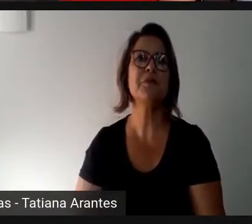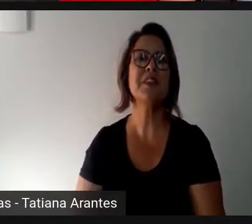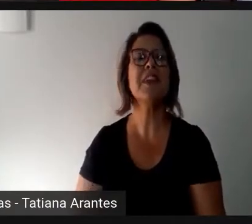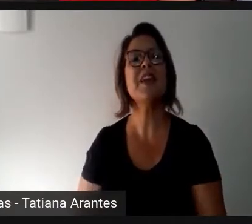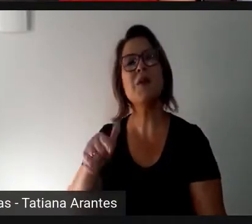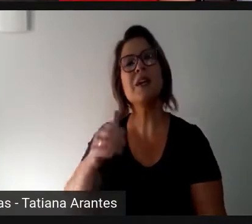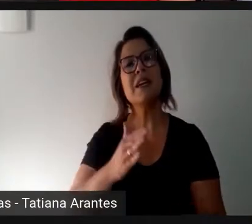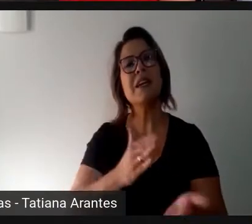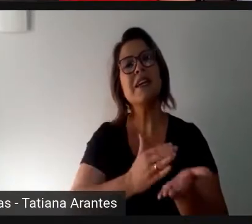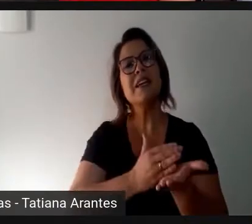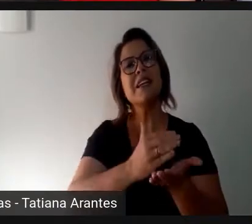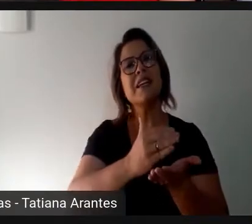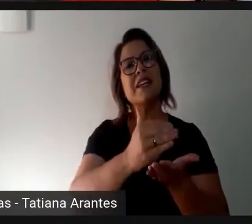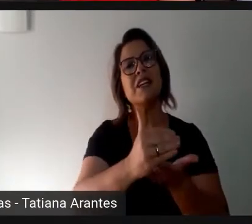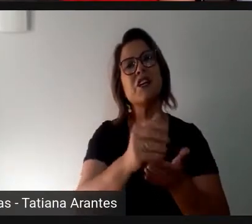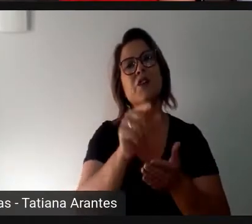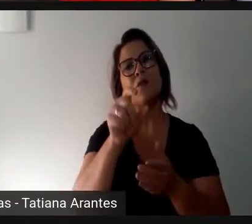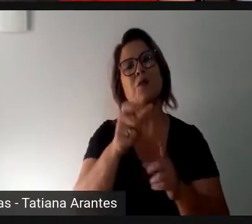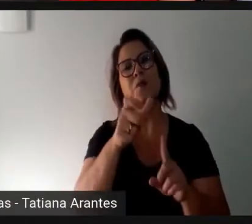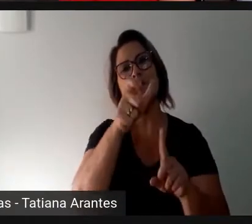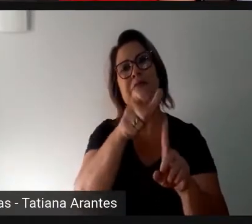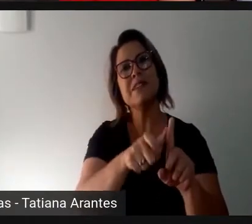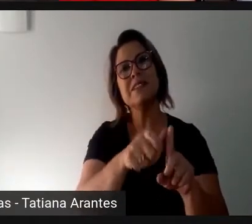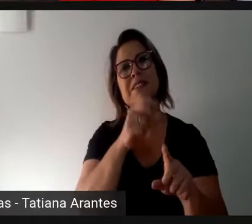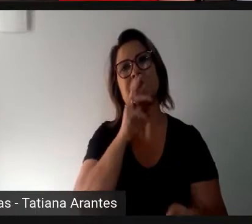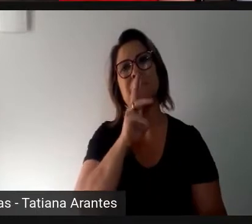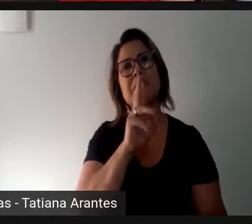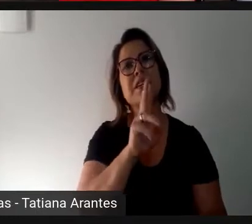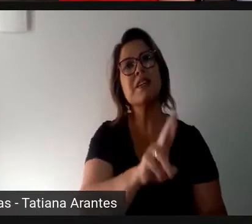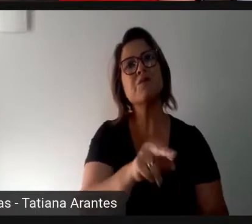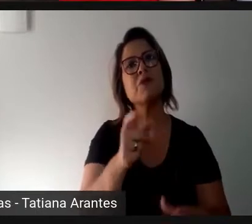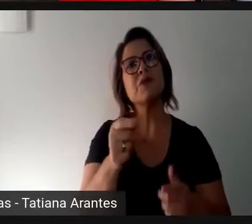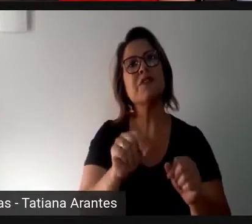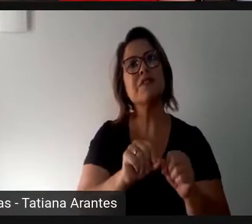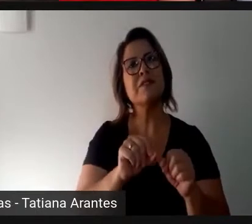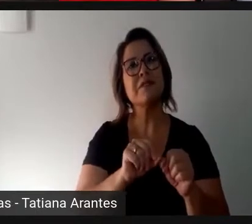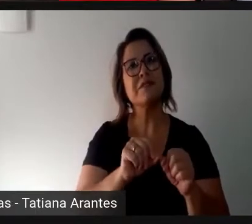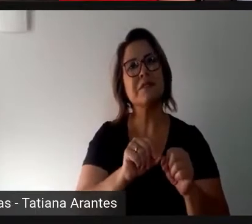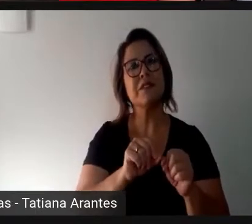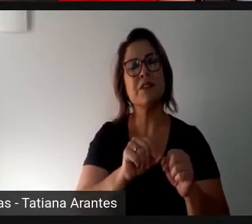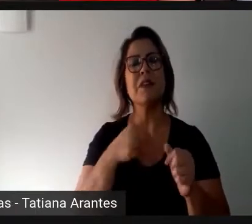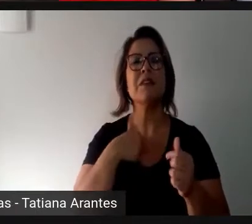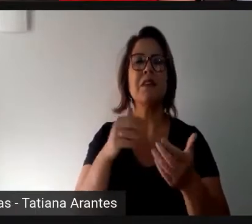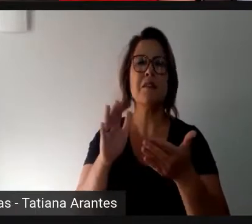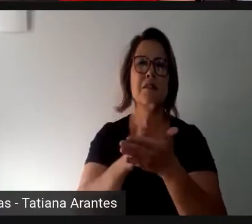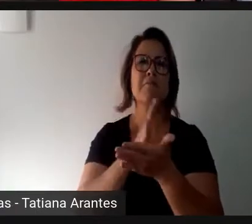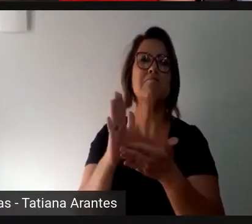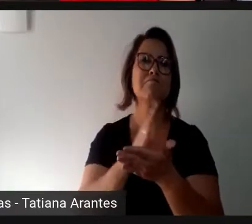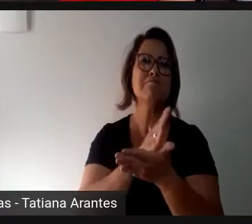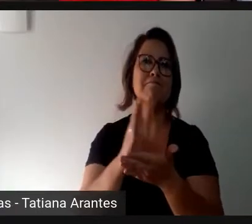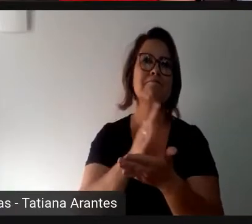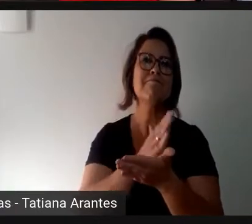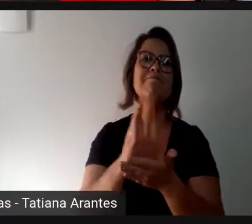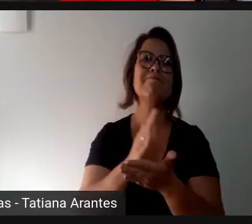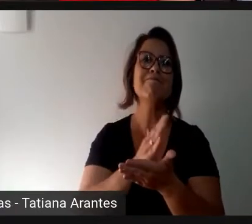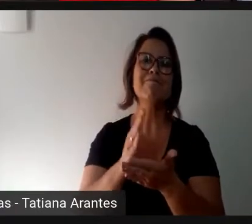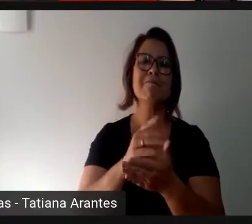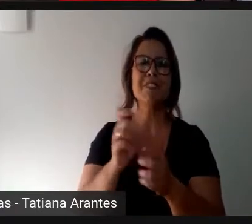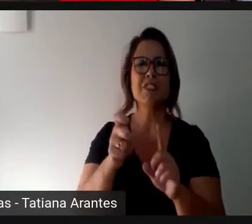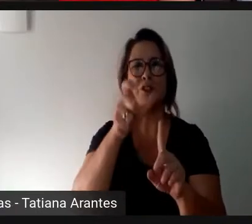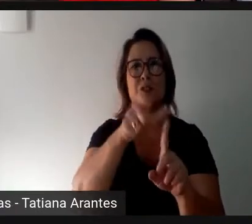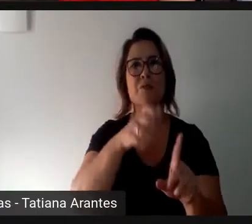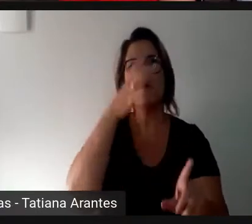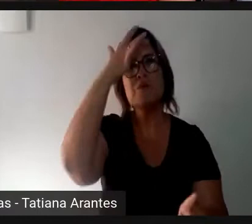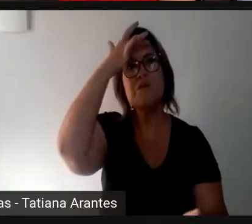da definição dele de compliance para responder a sua pergunta. Por quê? Porque em alguns eventos que eu falo de compliance, alguma pessoa um pouco